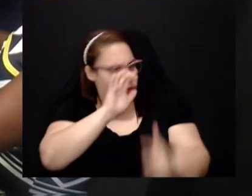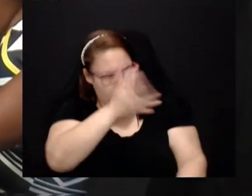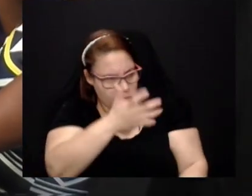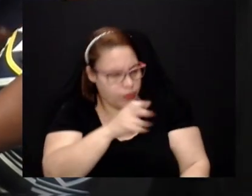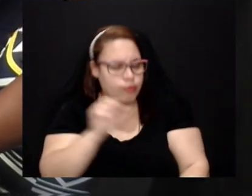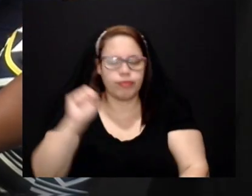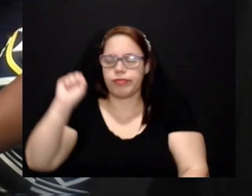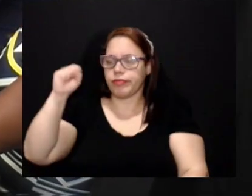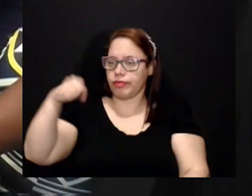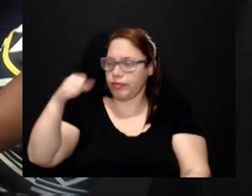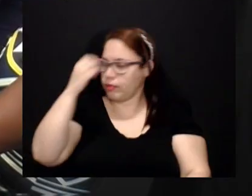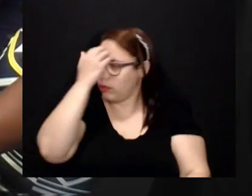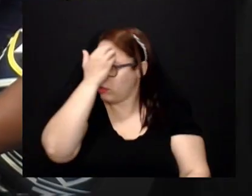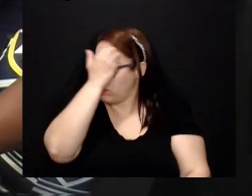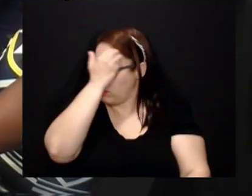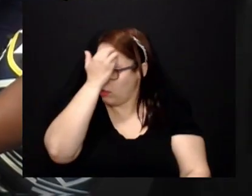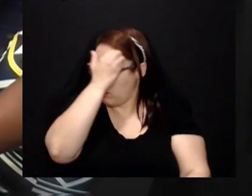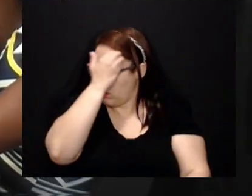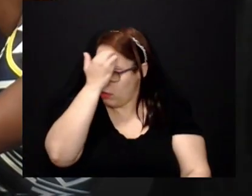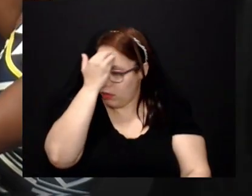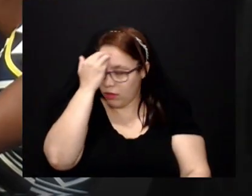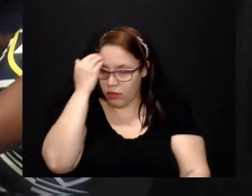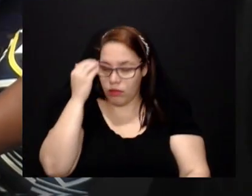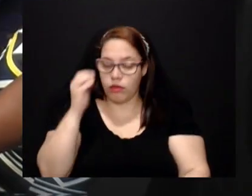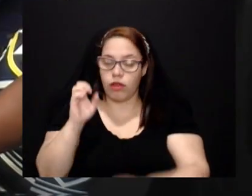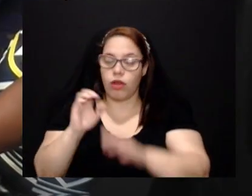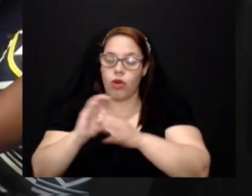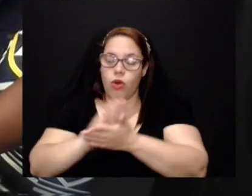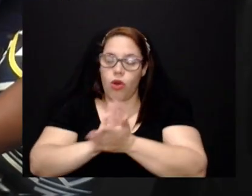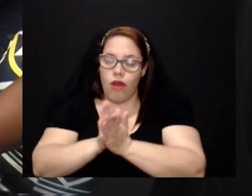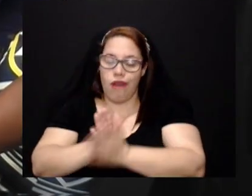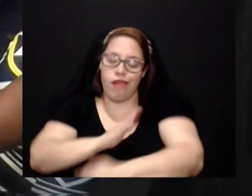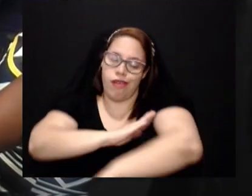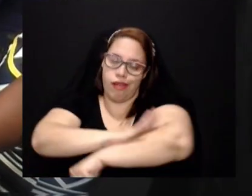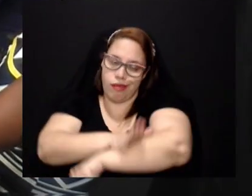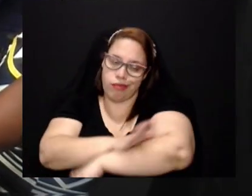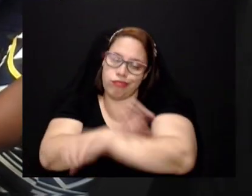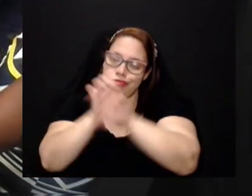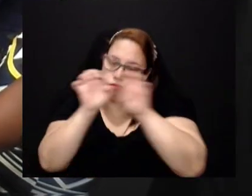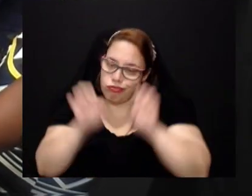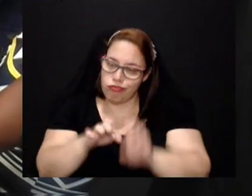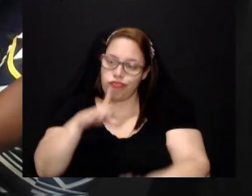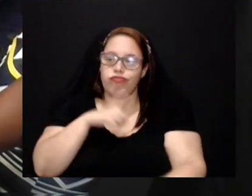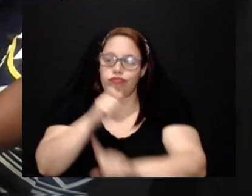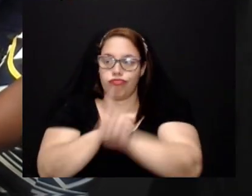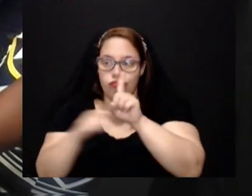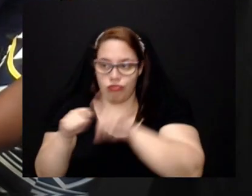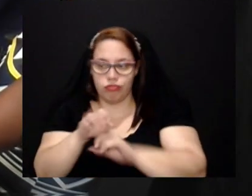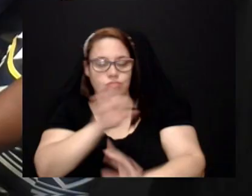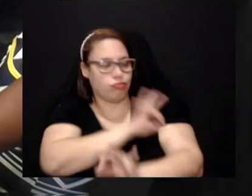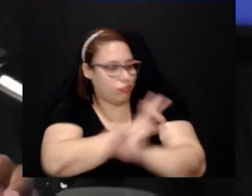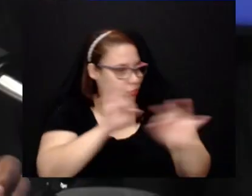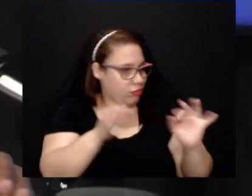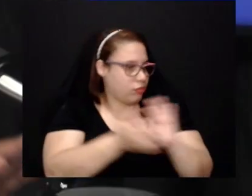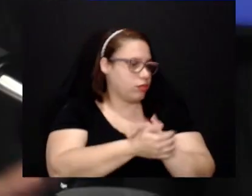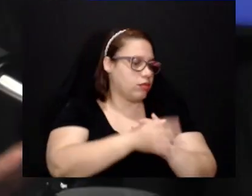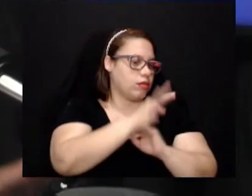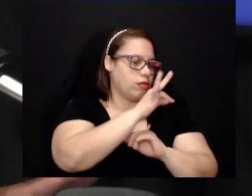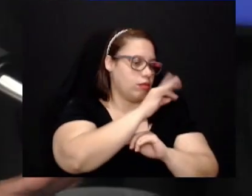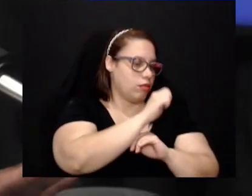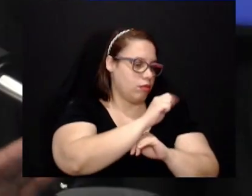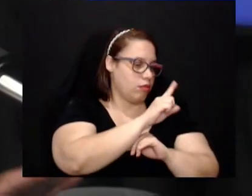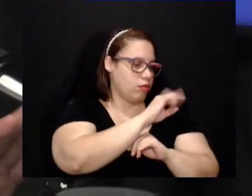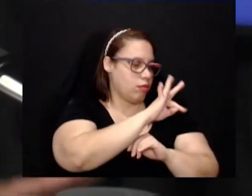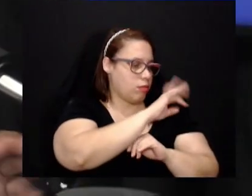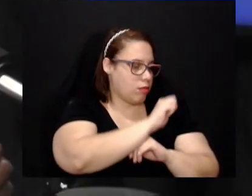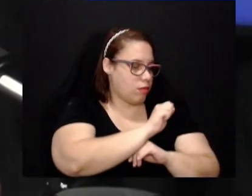das pessoas racismo negras. Estrutural que que tem na nossa sociedade. Exatamente. Thalita, o papel